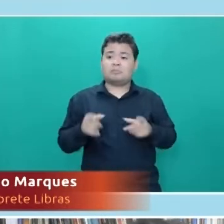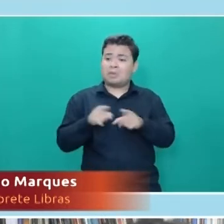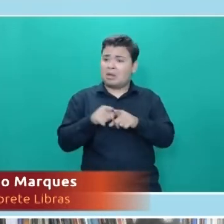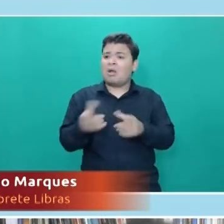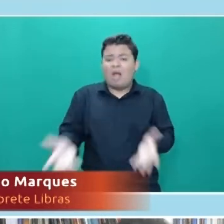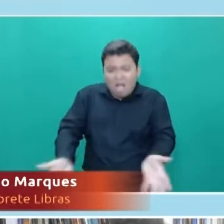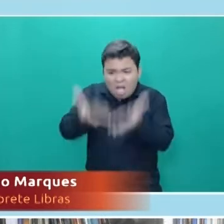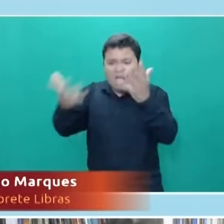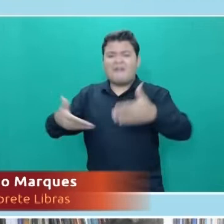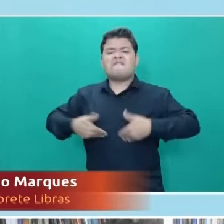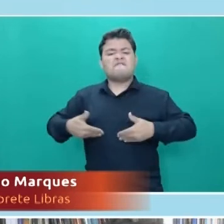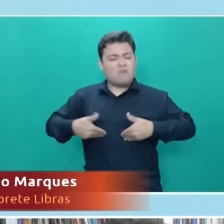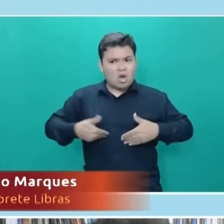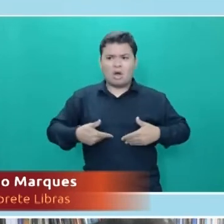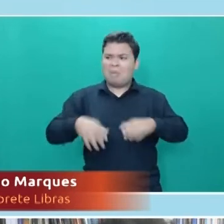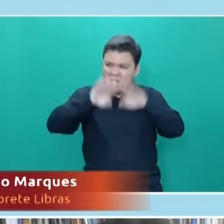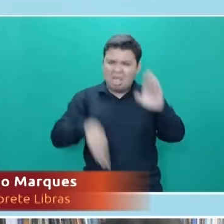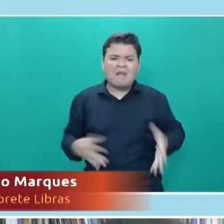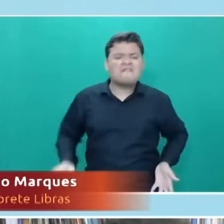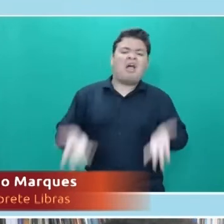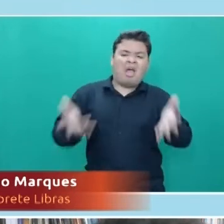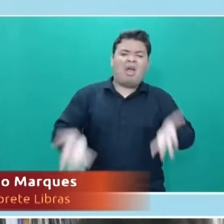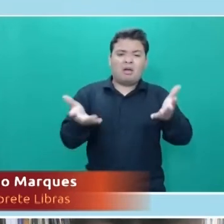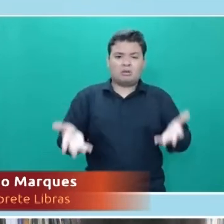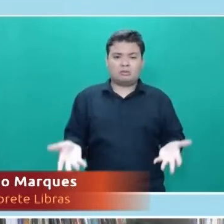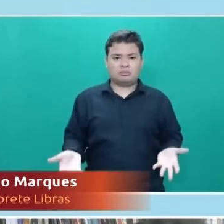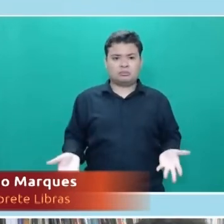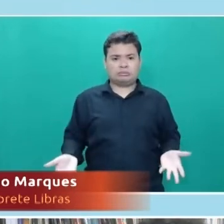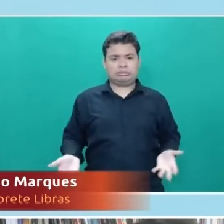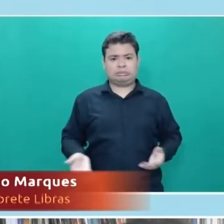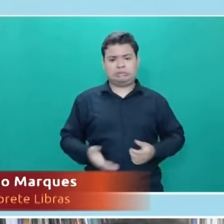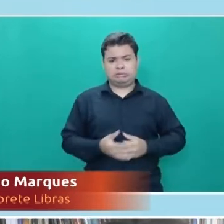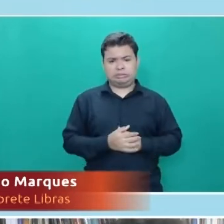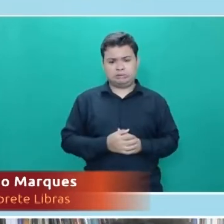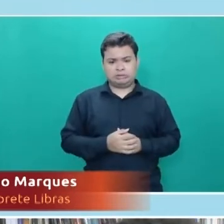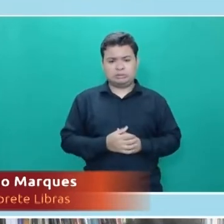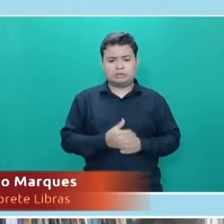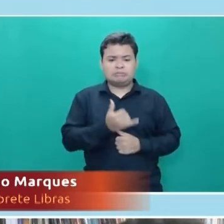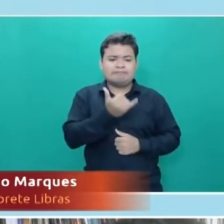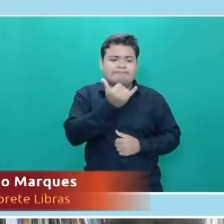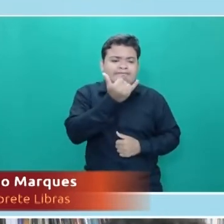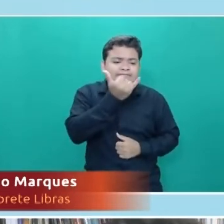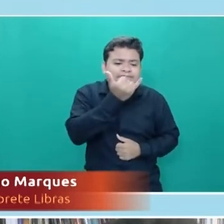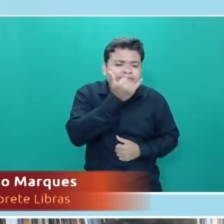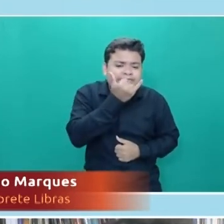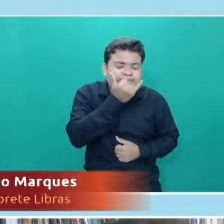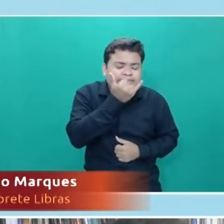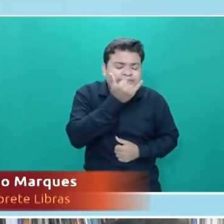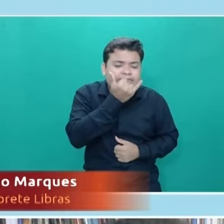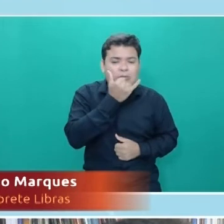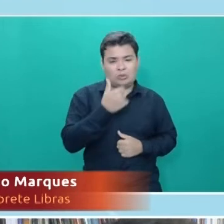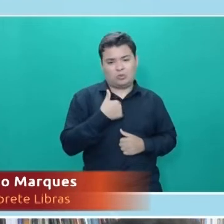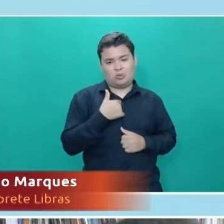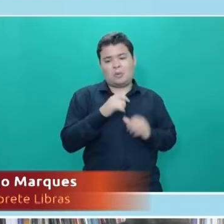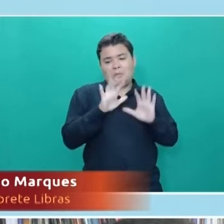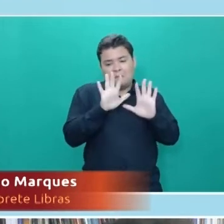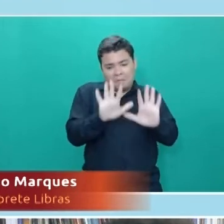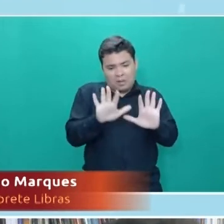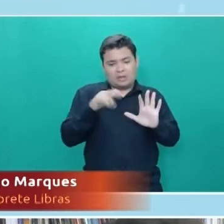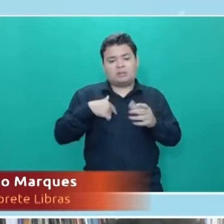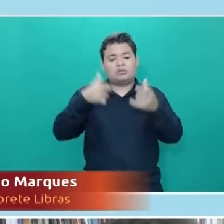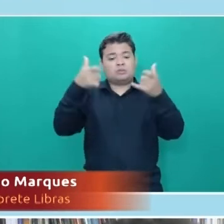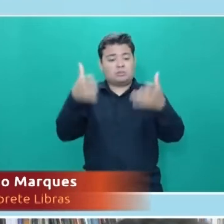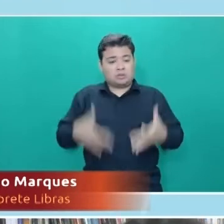fomentar a desigualdade e tudo mais. E se isso tem cara, Camila, eu vou pedir perdão para você, e se isso tem cara, e o